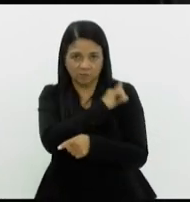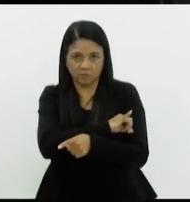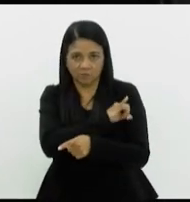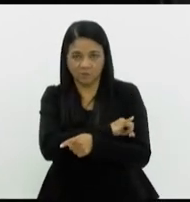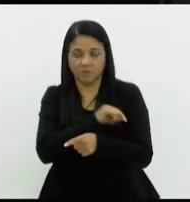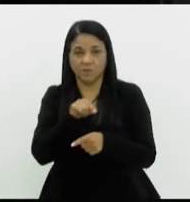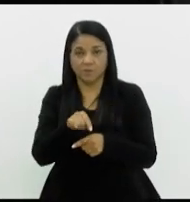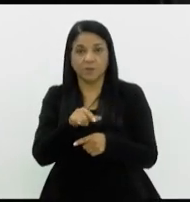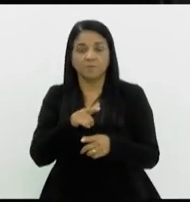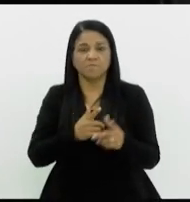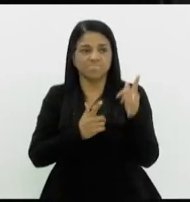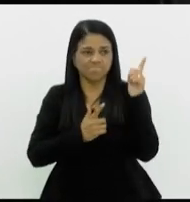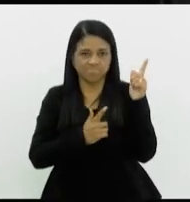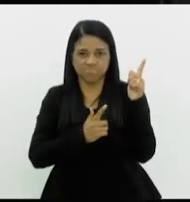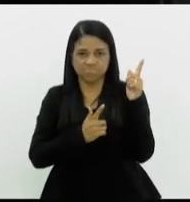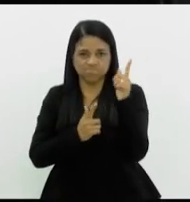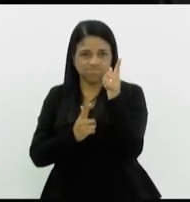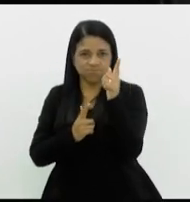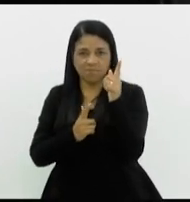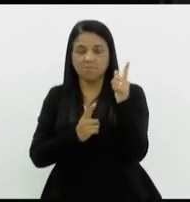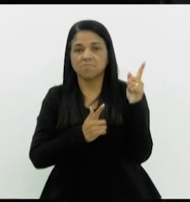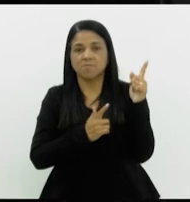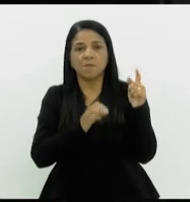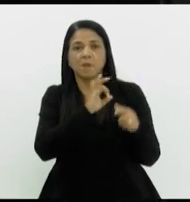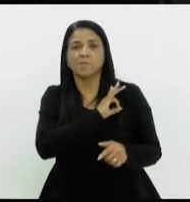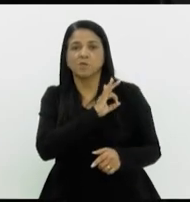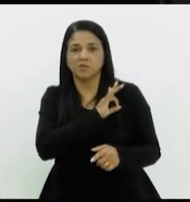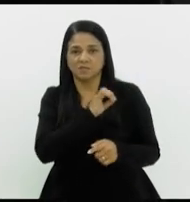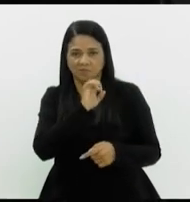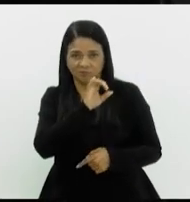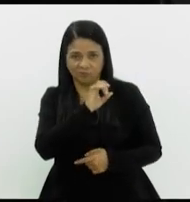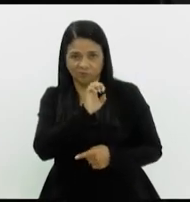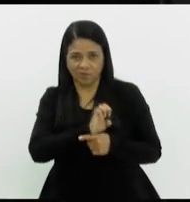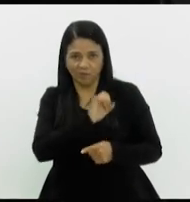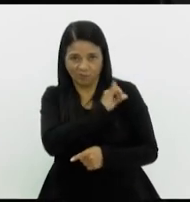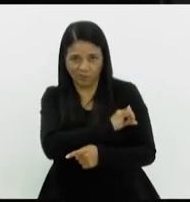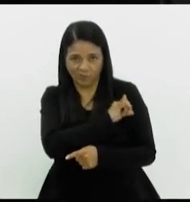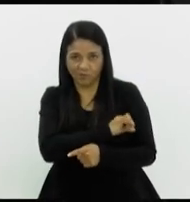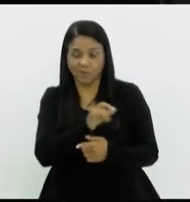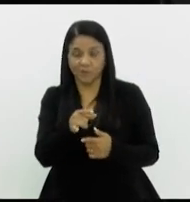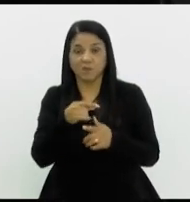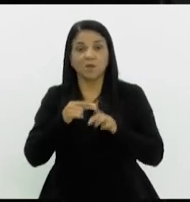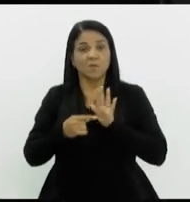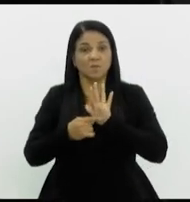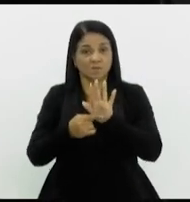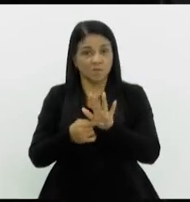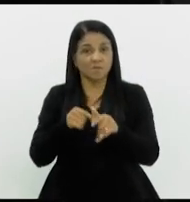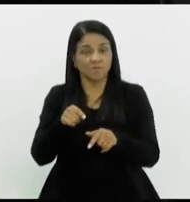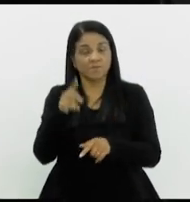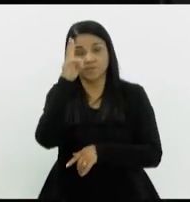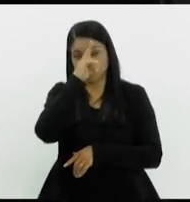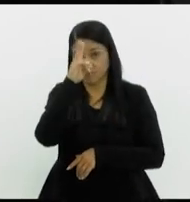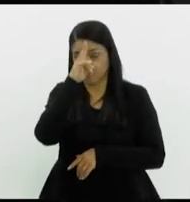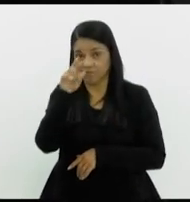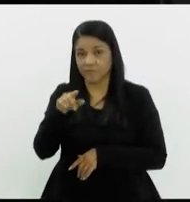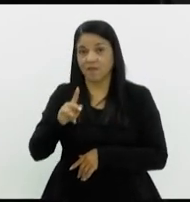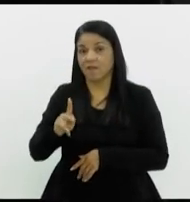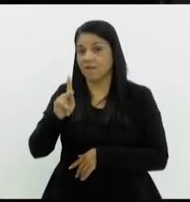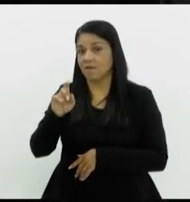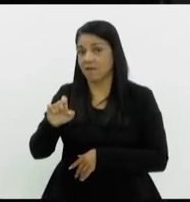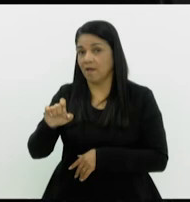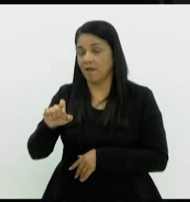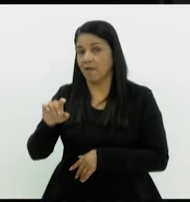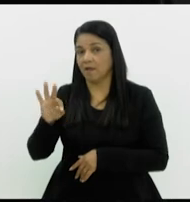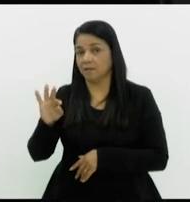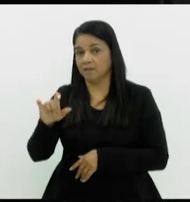pelo braço armado do próprio Estado. Então, lembrar que a Kathleen estava grávida e foi morta com um tiro de fuzil no